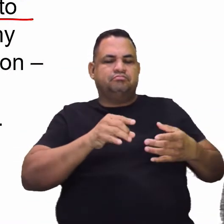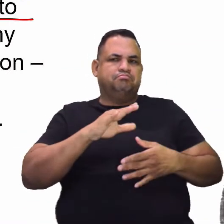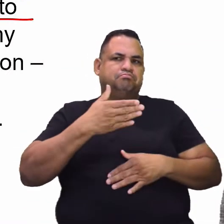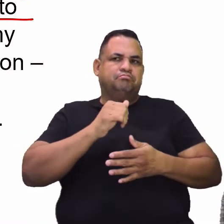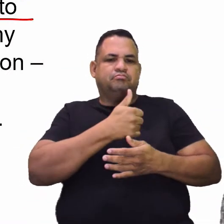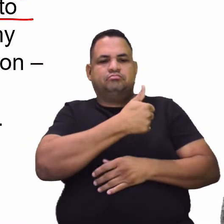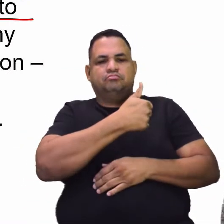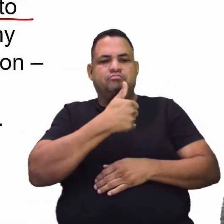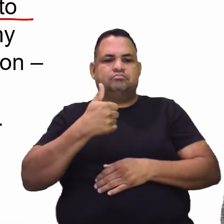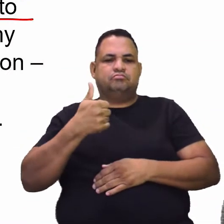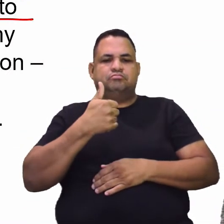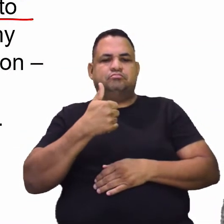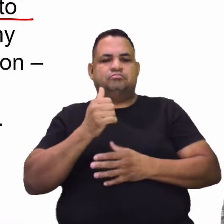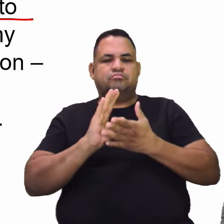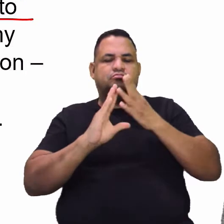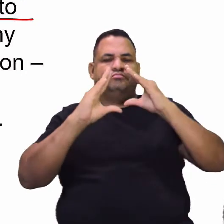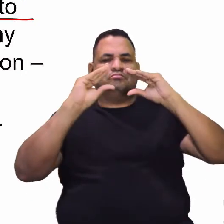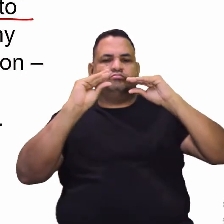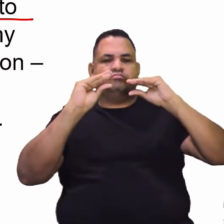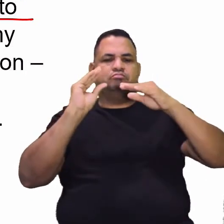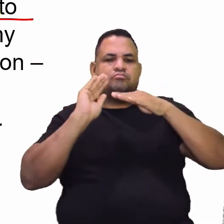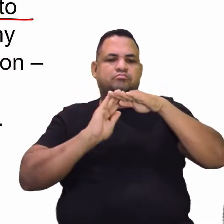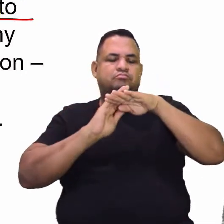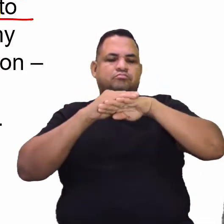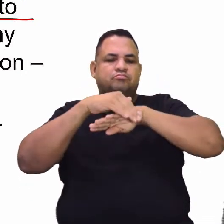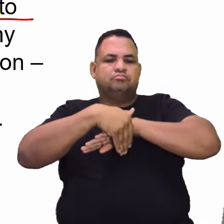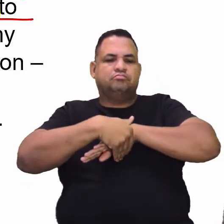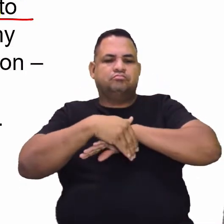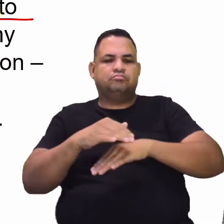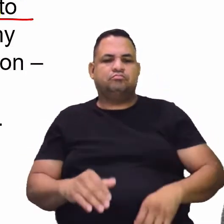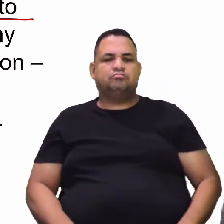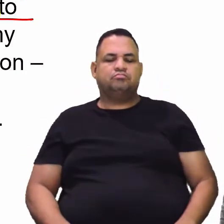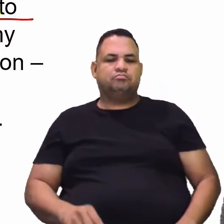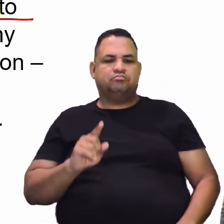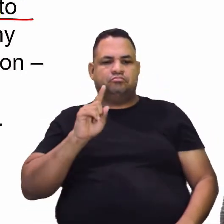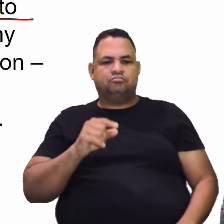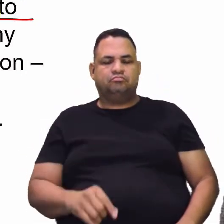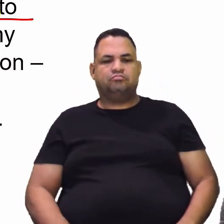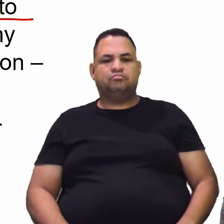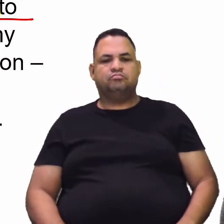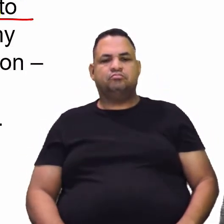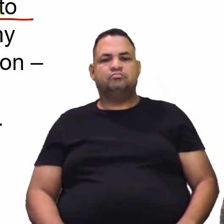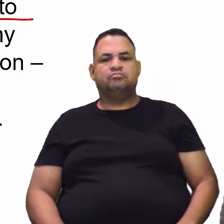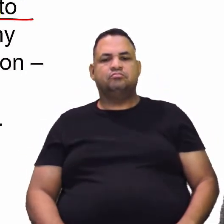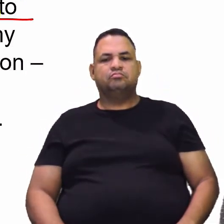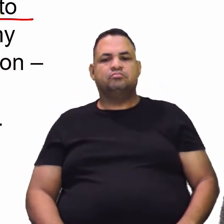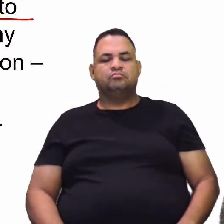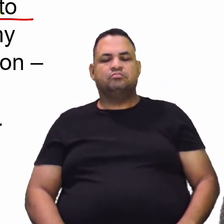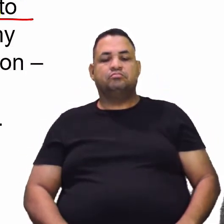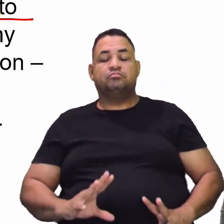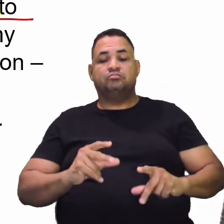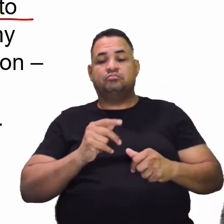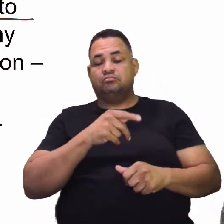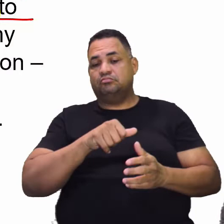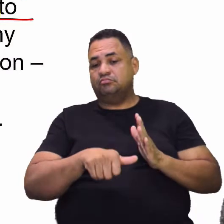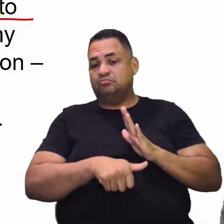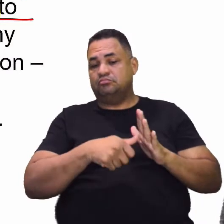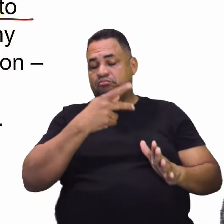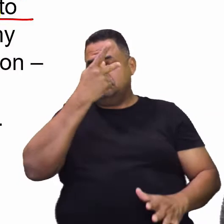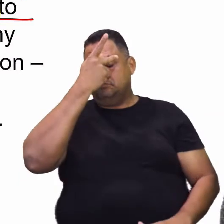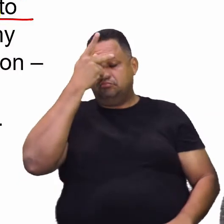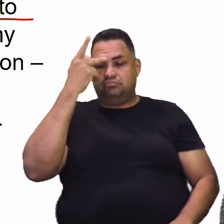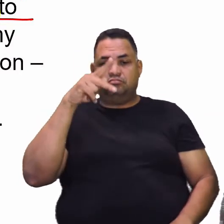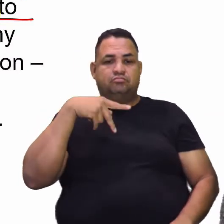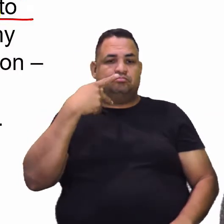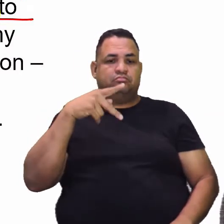11 horas da noite. Então, I often go, verbo go aqui, eu vou marcar. Tudo tá na primeira pessoa, porque é um texto